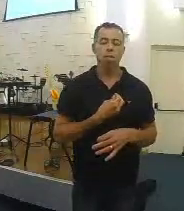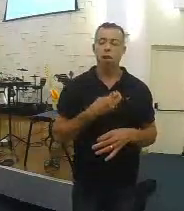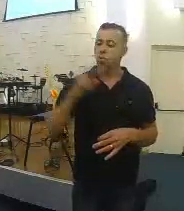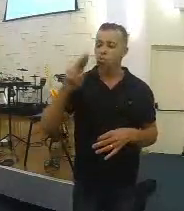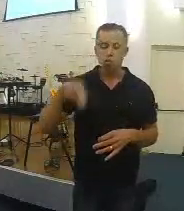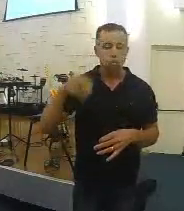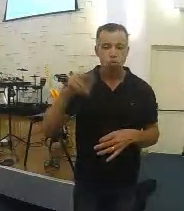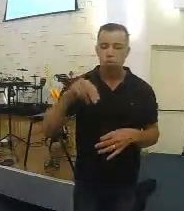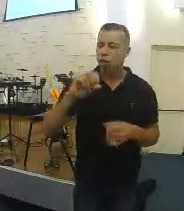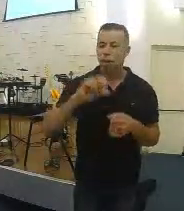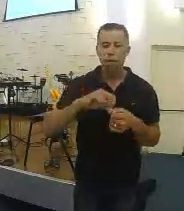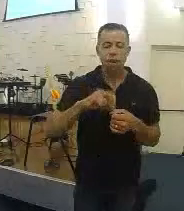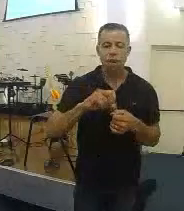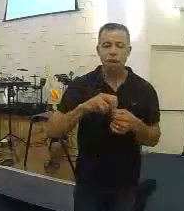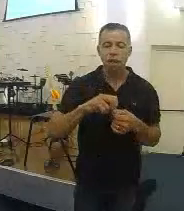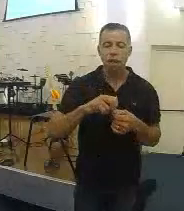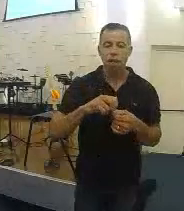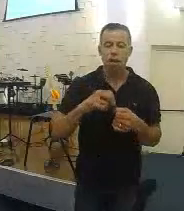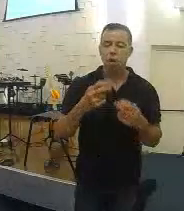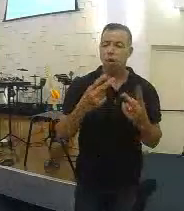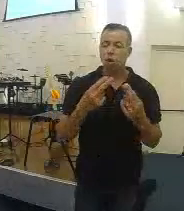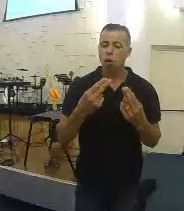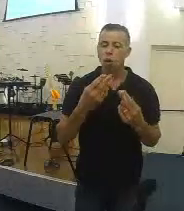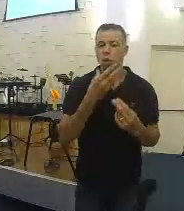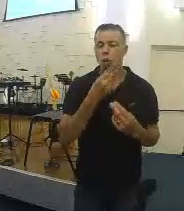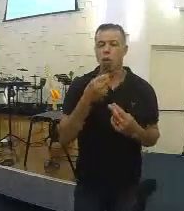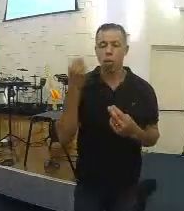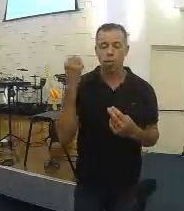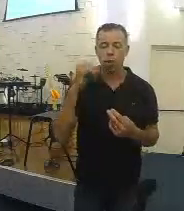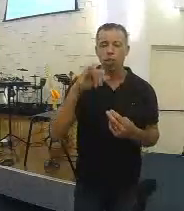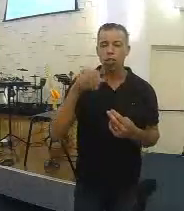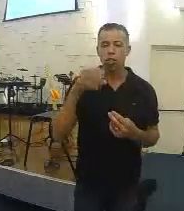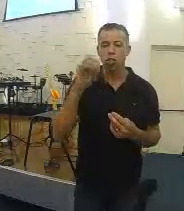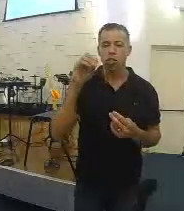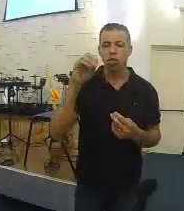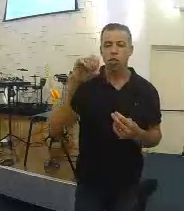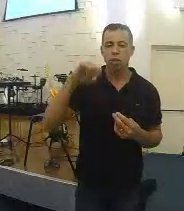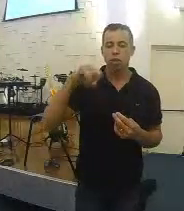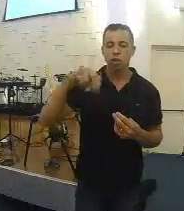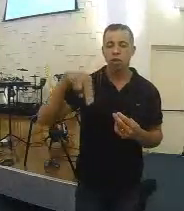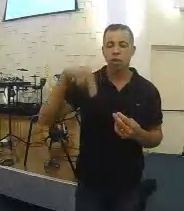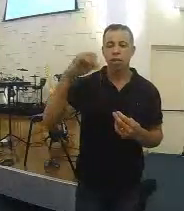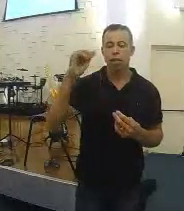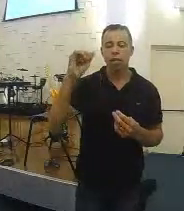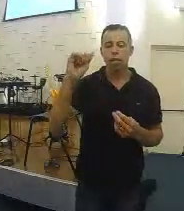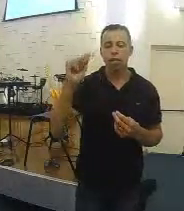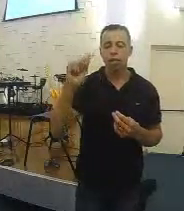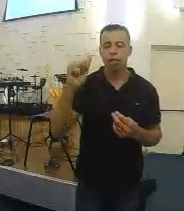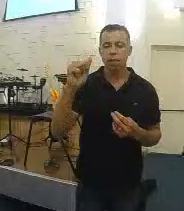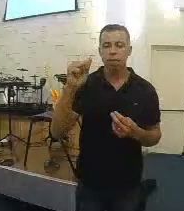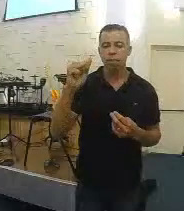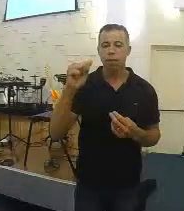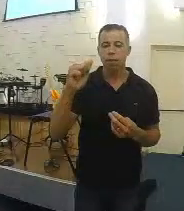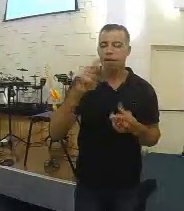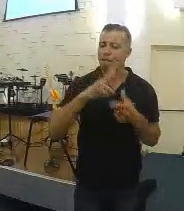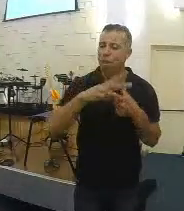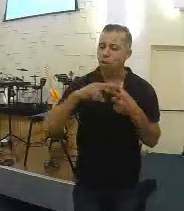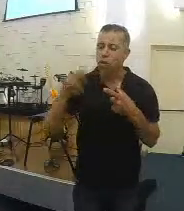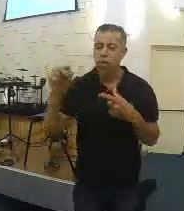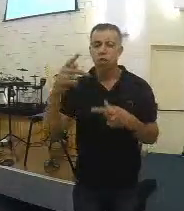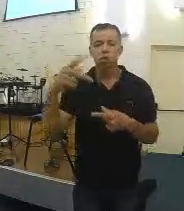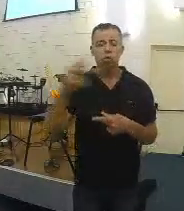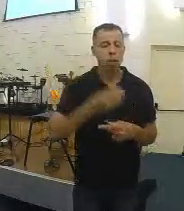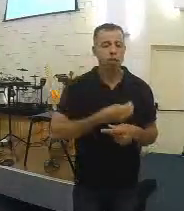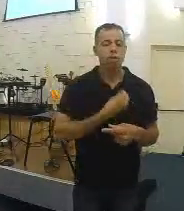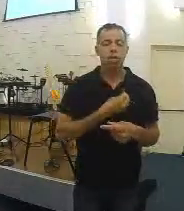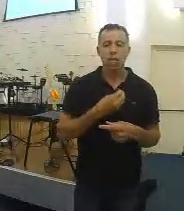sabia responder para onde estava indo. Valorize a sua vida como um presente de Deus. Sim,